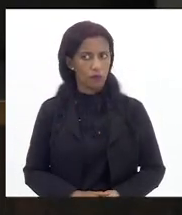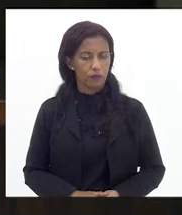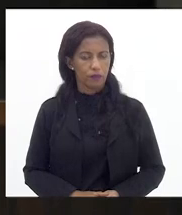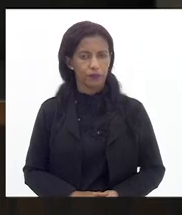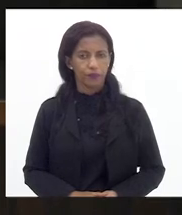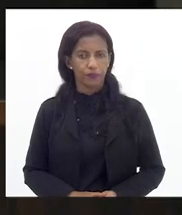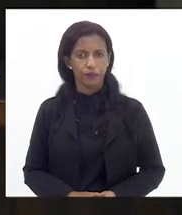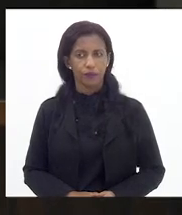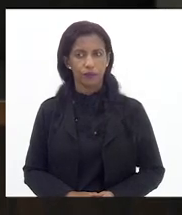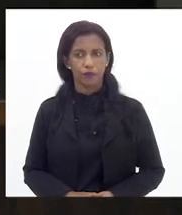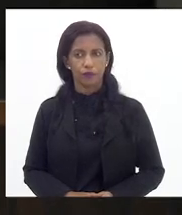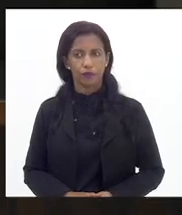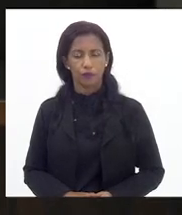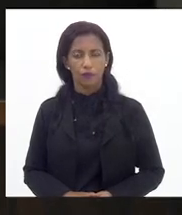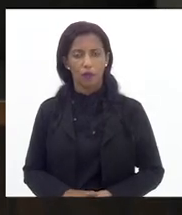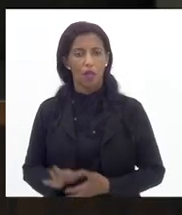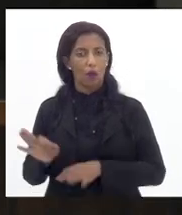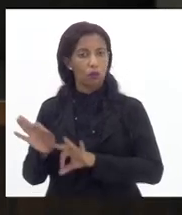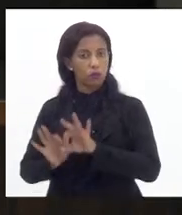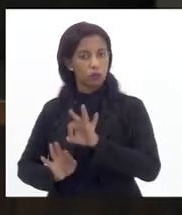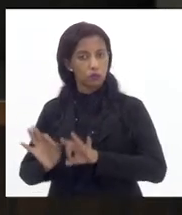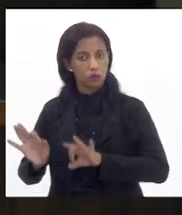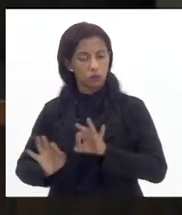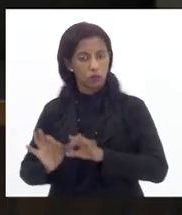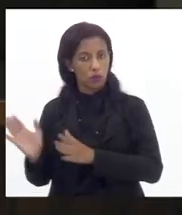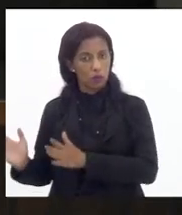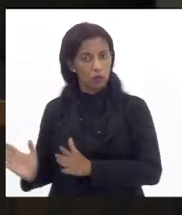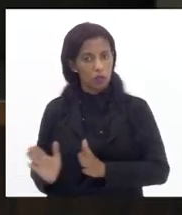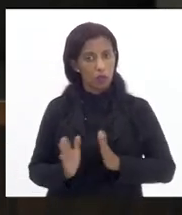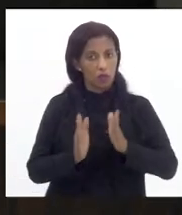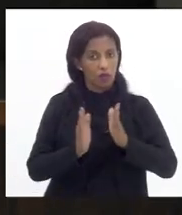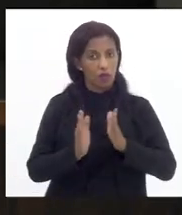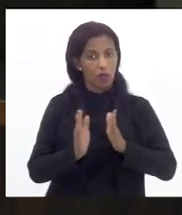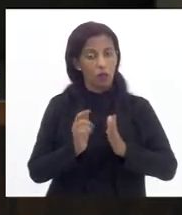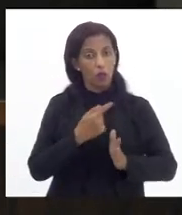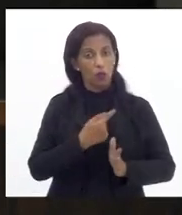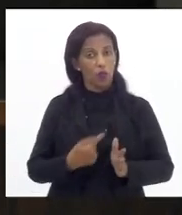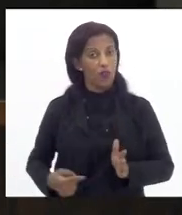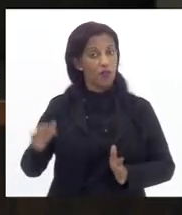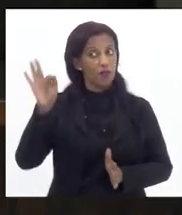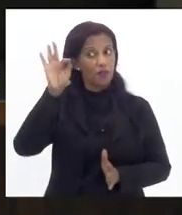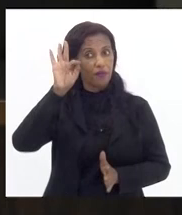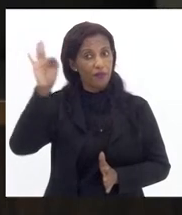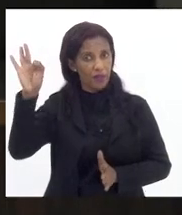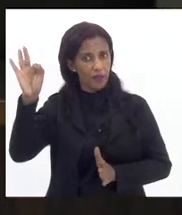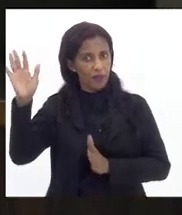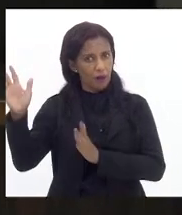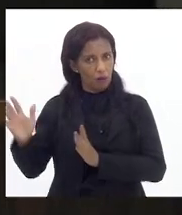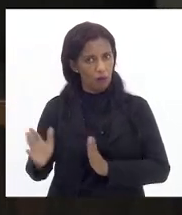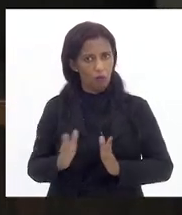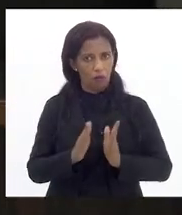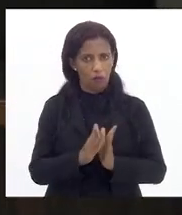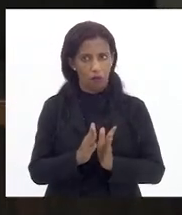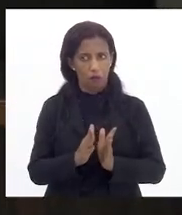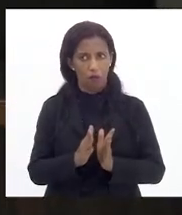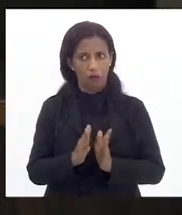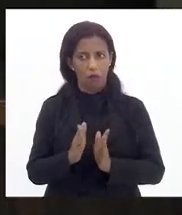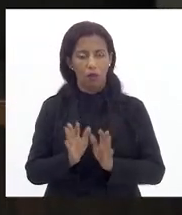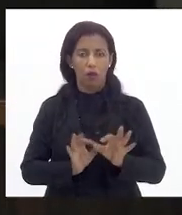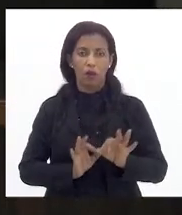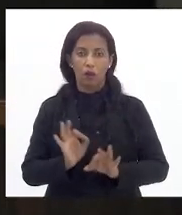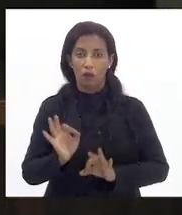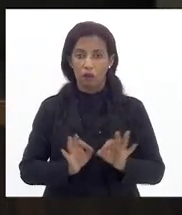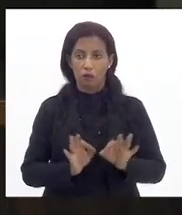de um uma produção que vem Advento do governo federal mas no intuito de